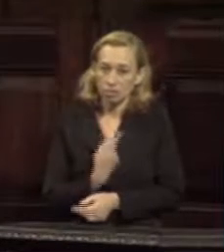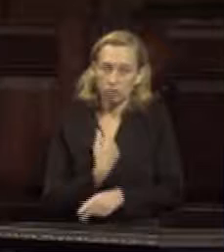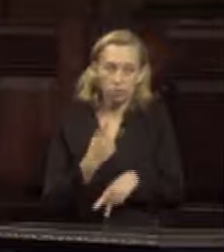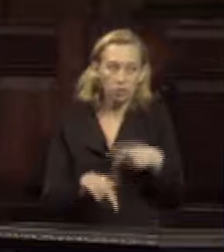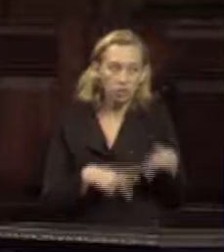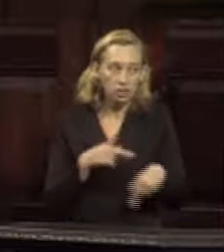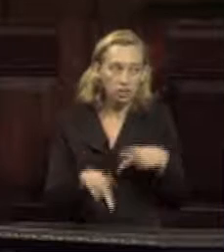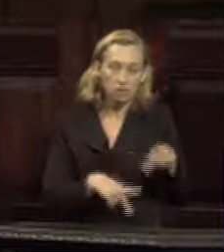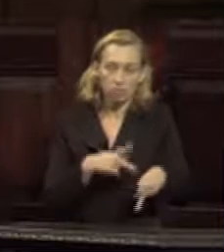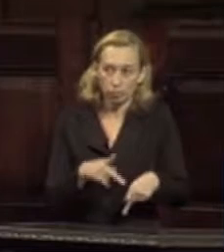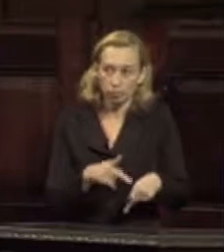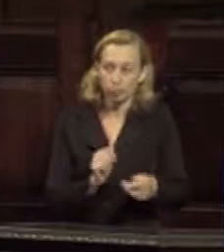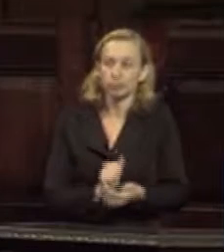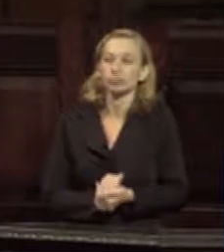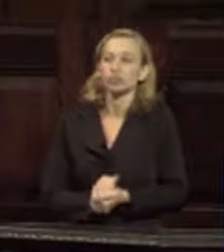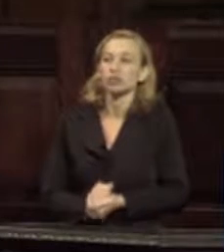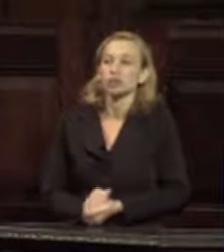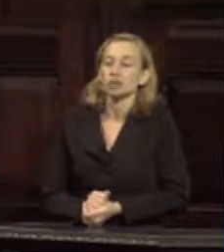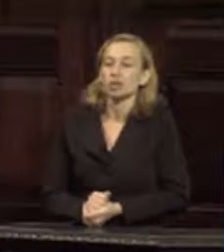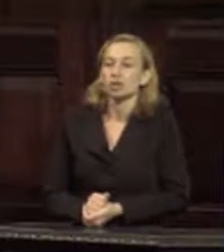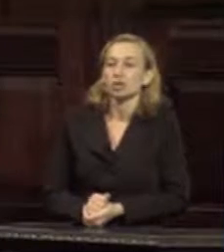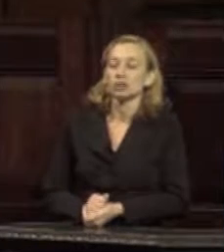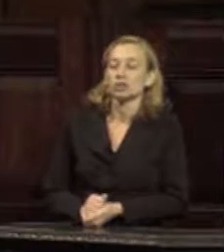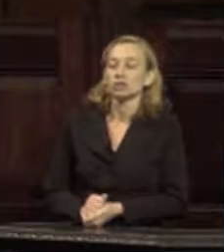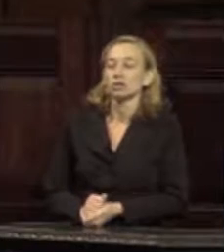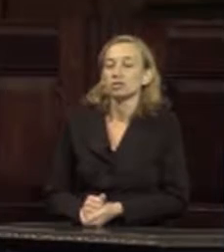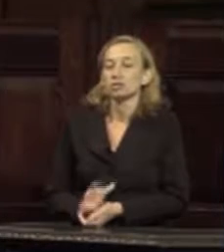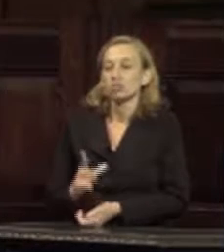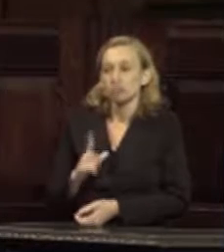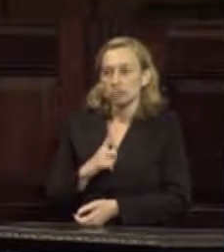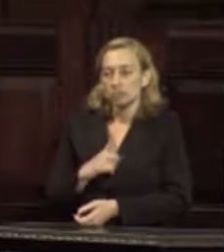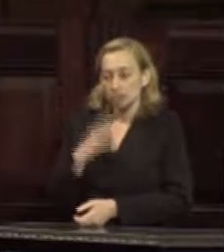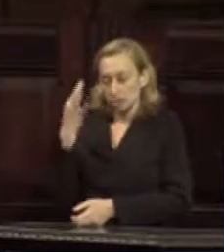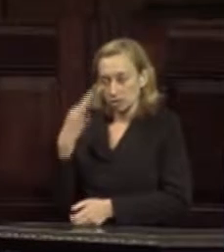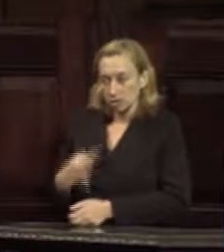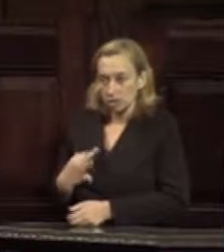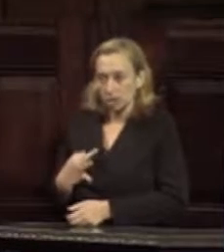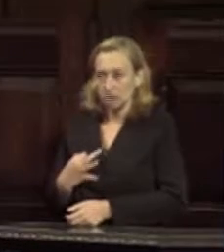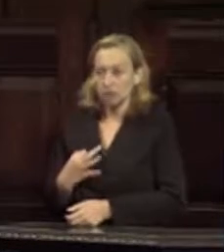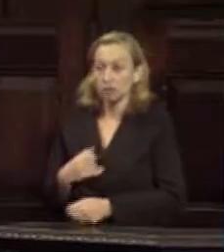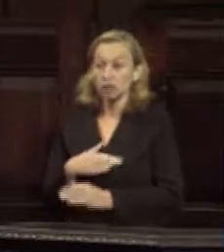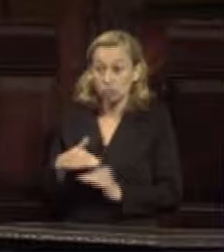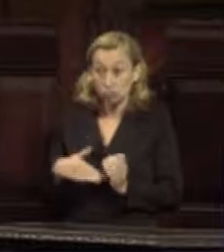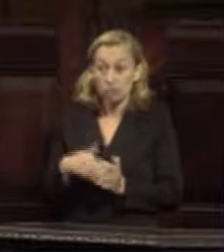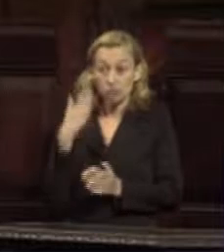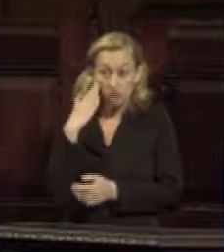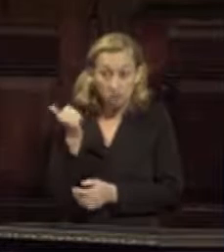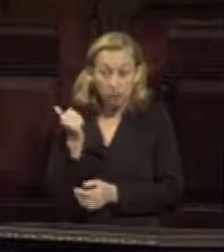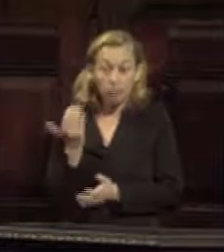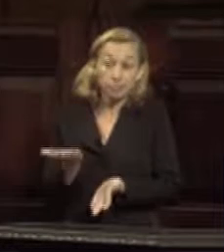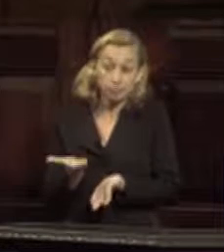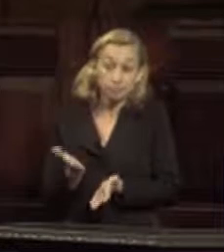tenho a certeza que o interventor sabe disso, até porque